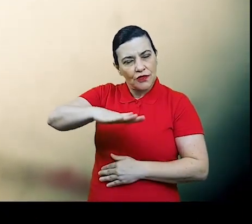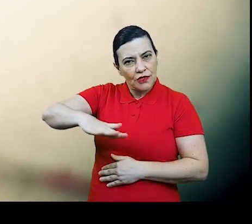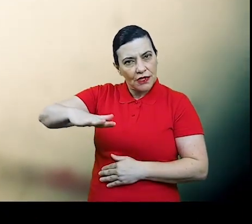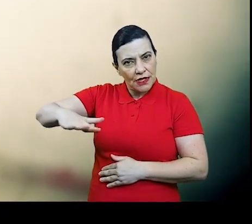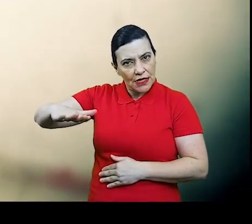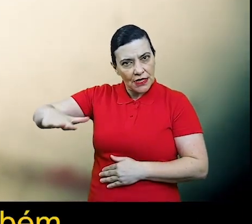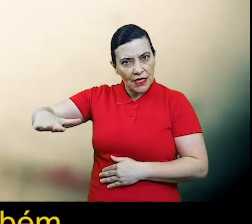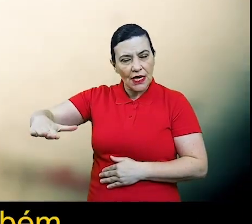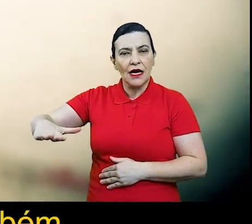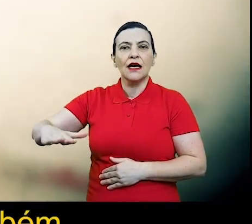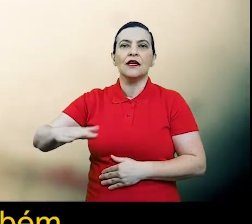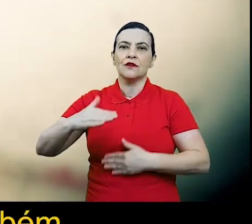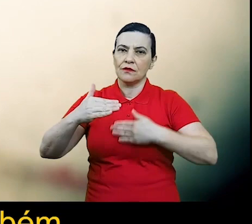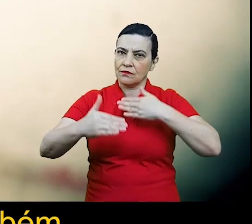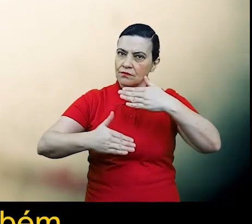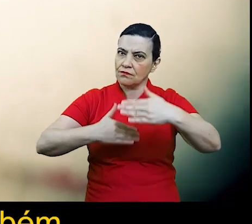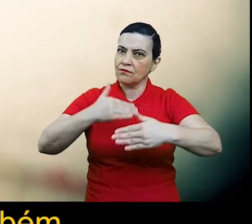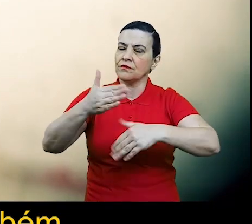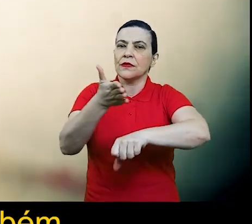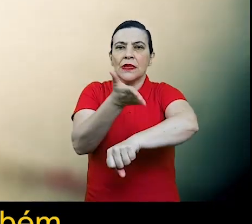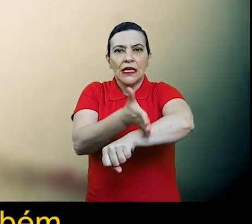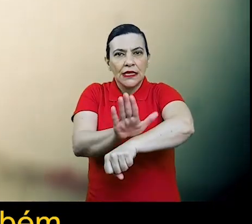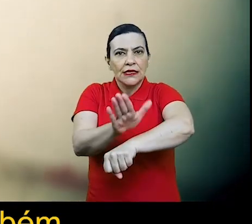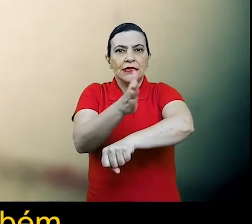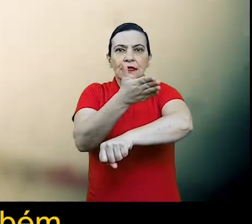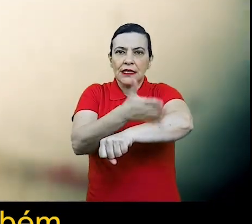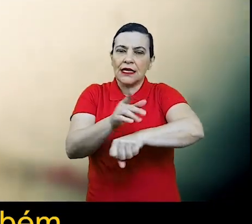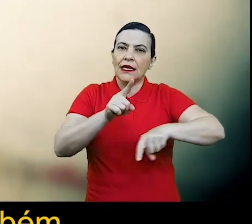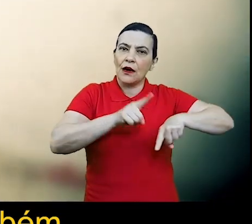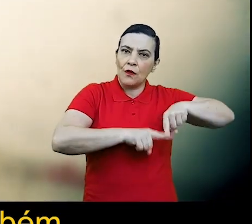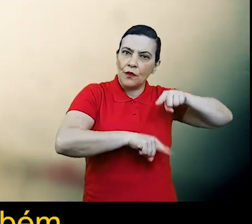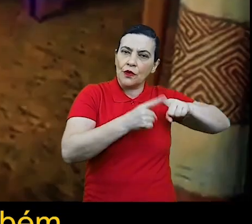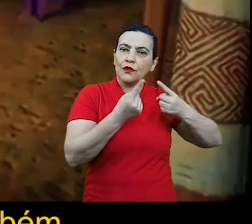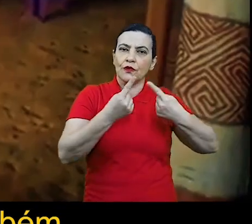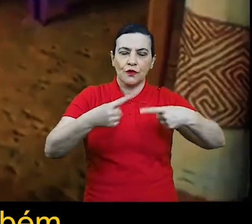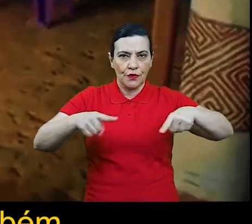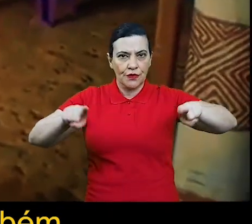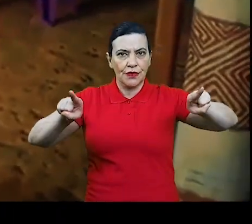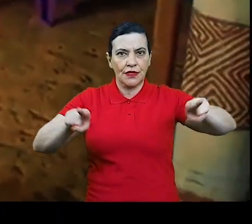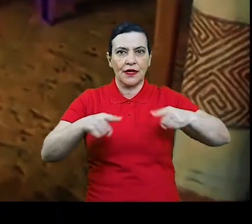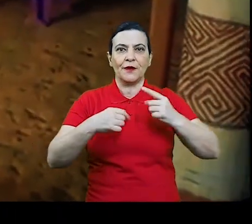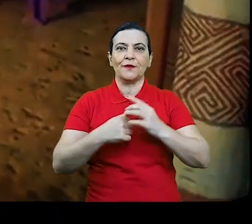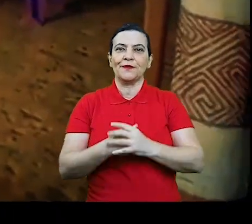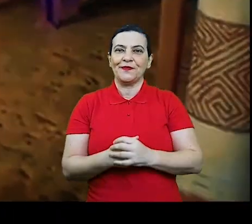são benzidos para pegar no instrumento, para tocar também.